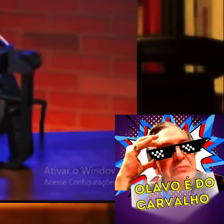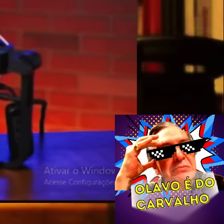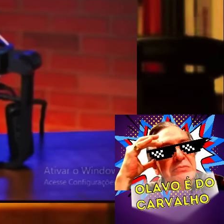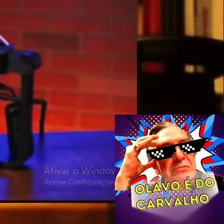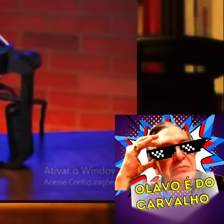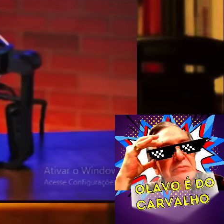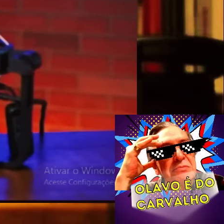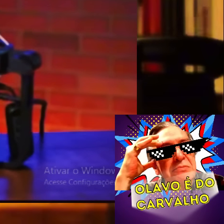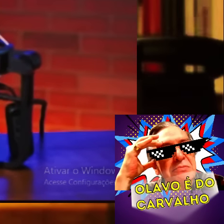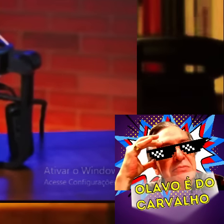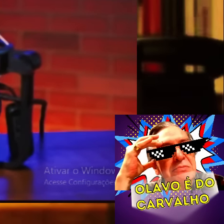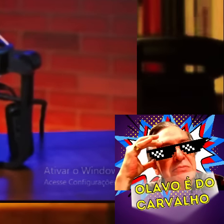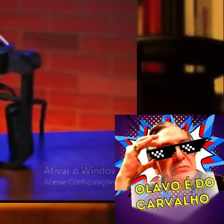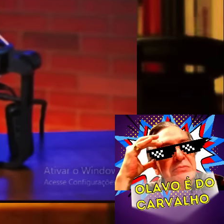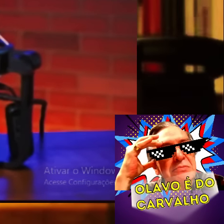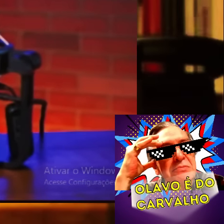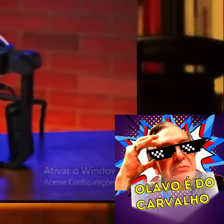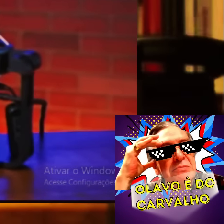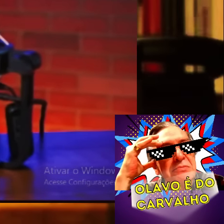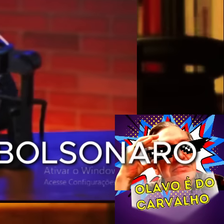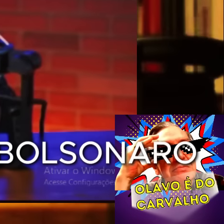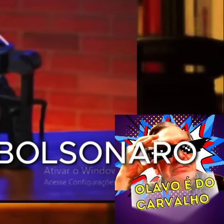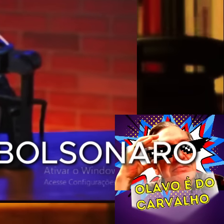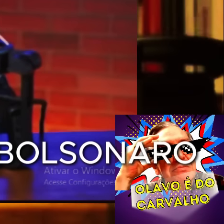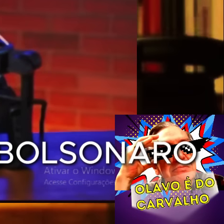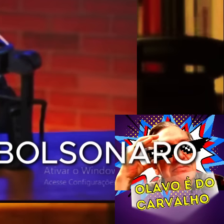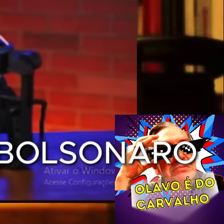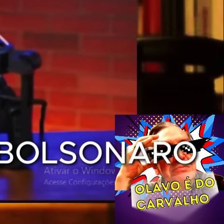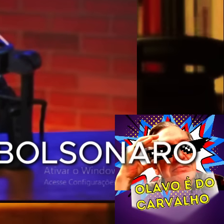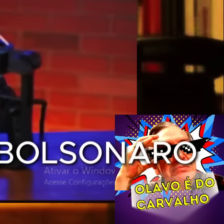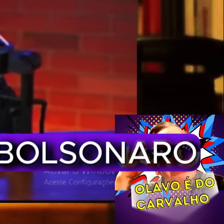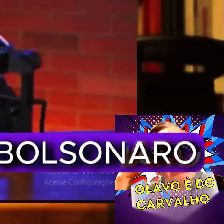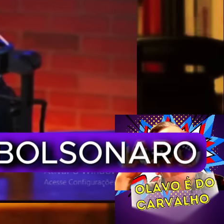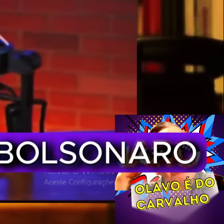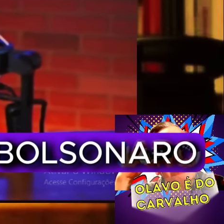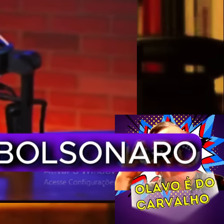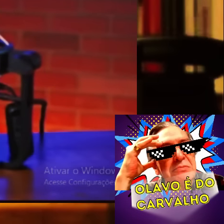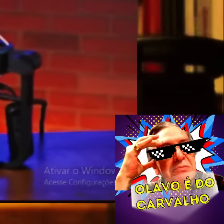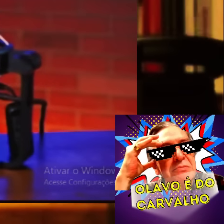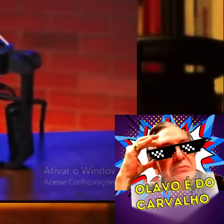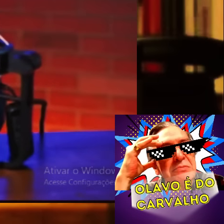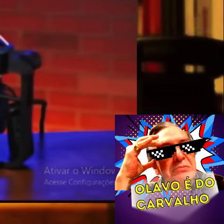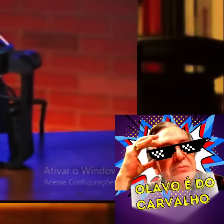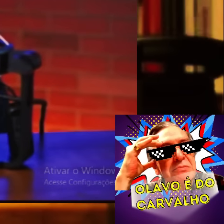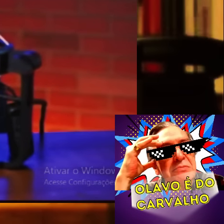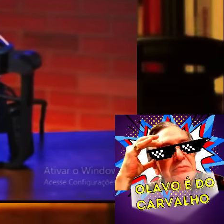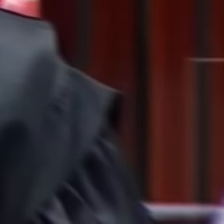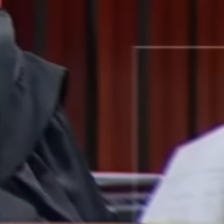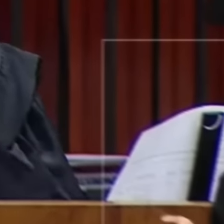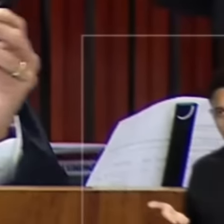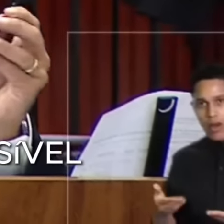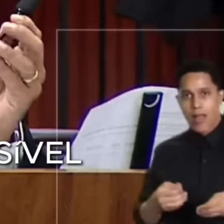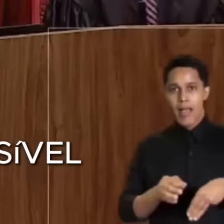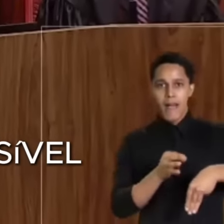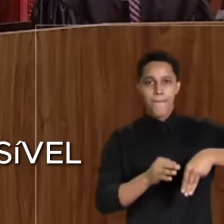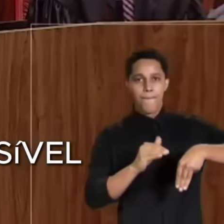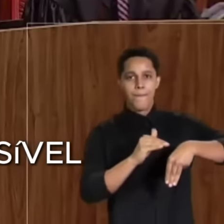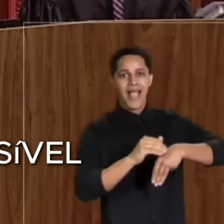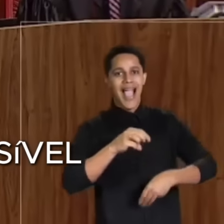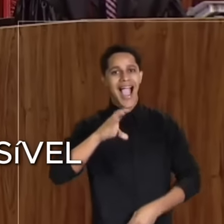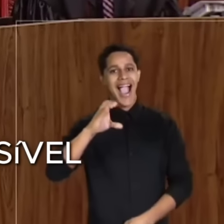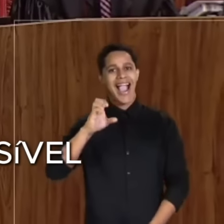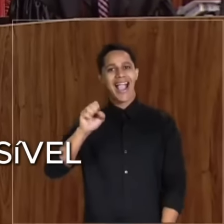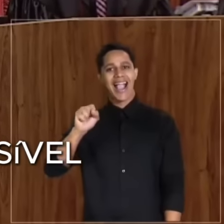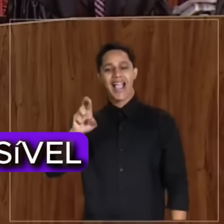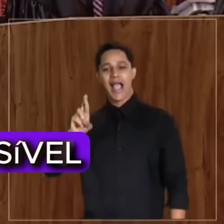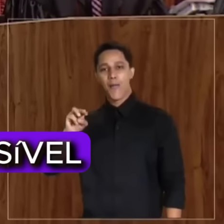com um barbante, misturando tudo que for possível para chegar até o Bolsonaro. Mais do que isso, misturando